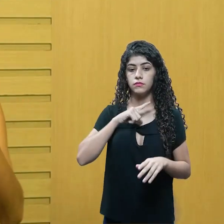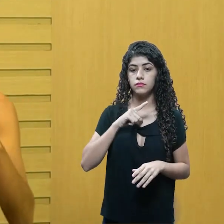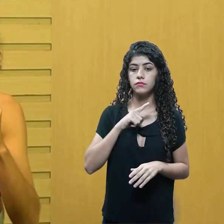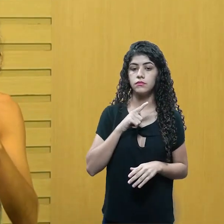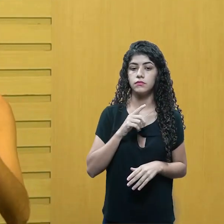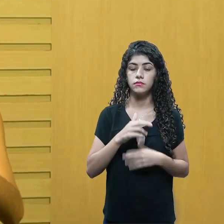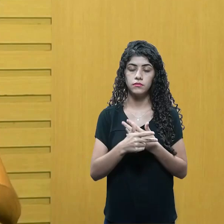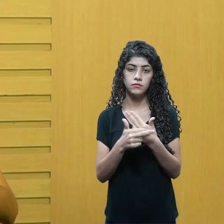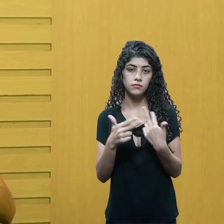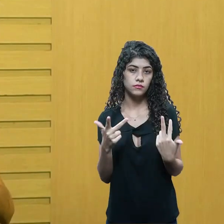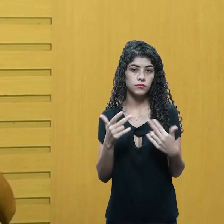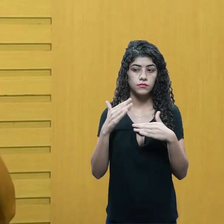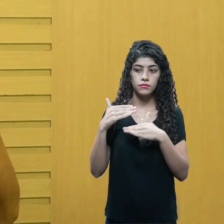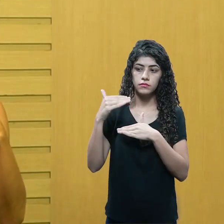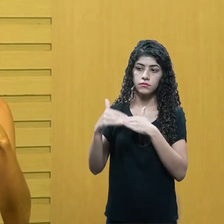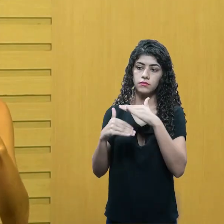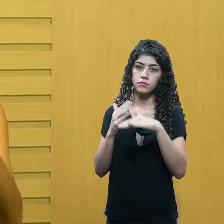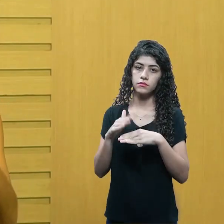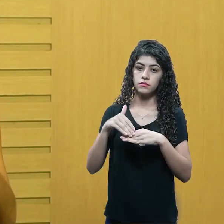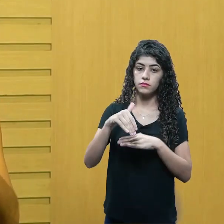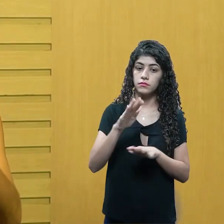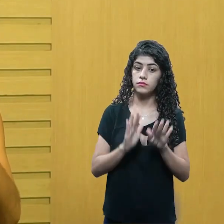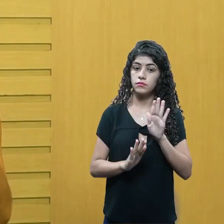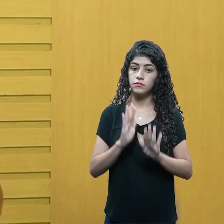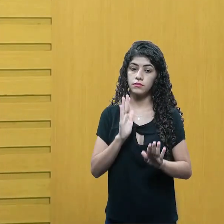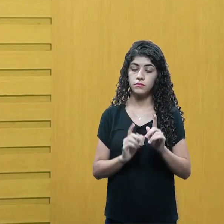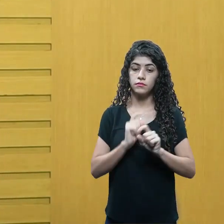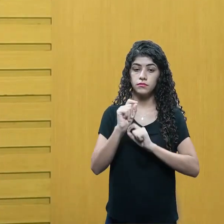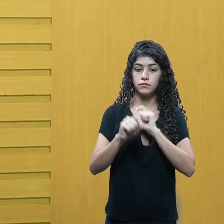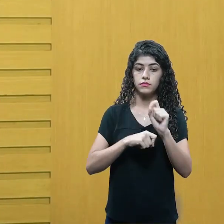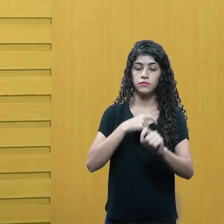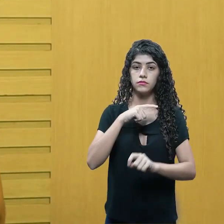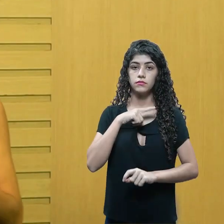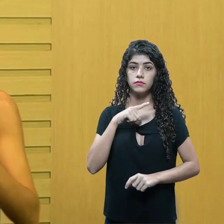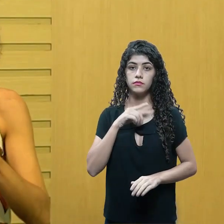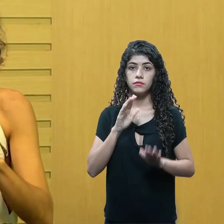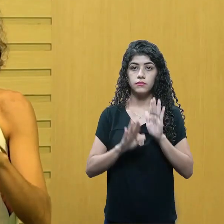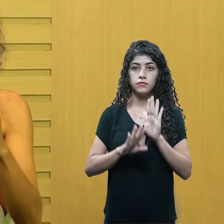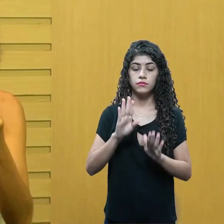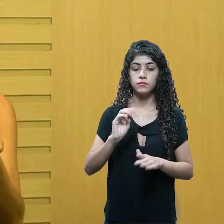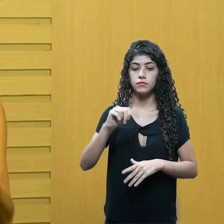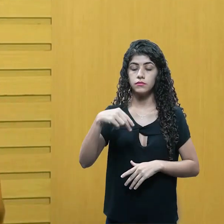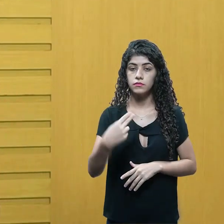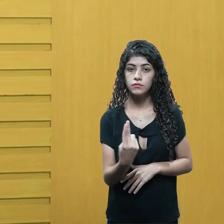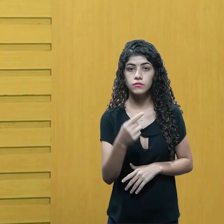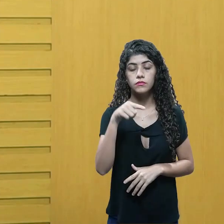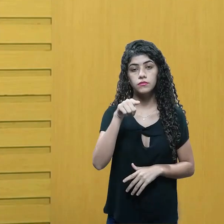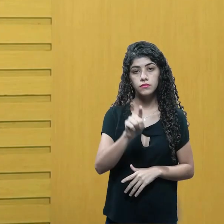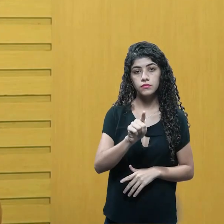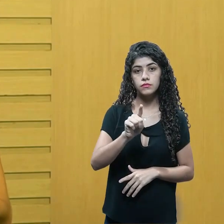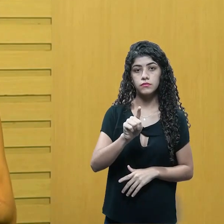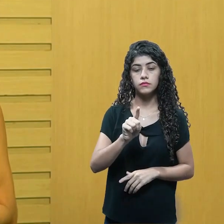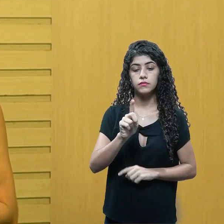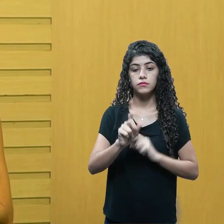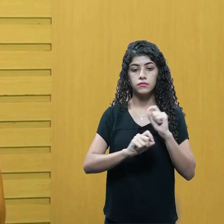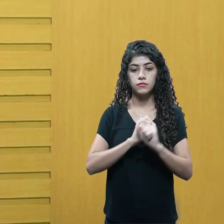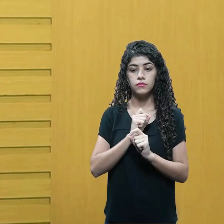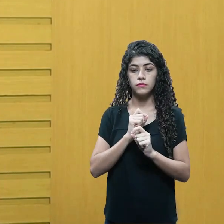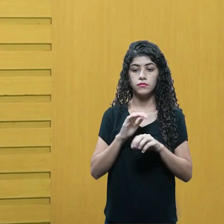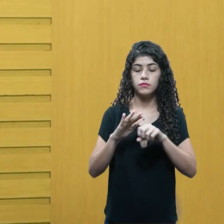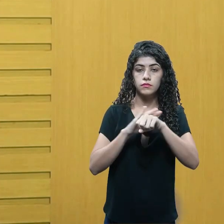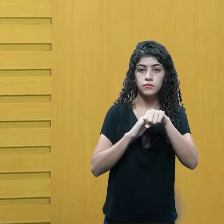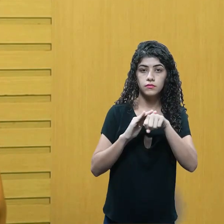periodicidade, se ela tem segundas temporadas, então, dependendo da natureza do projeto, existem algumas outras formas de